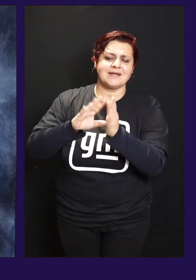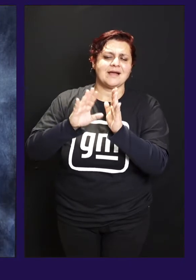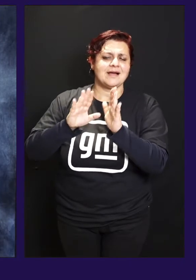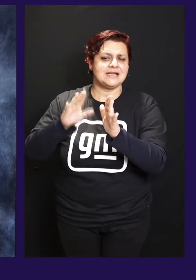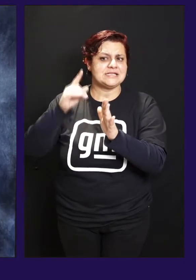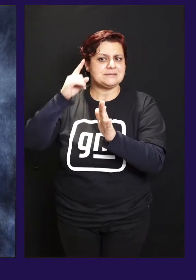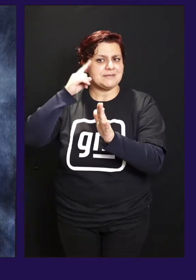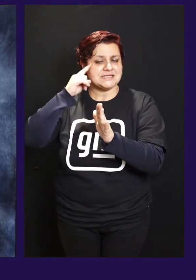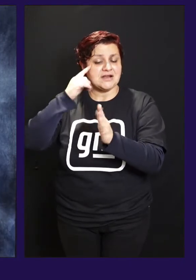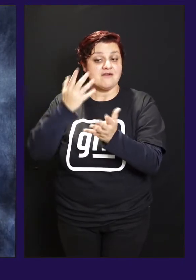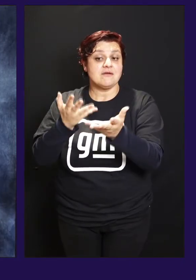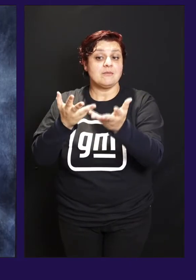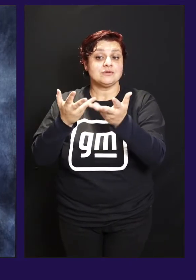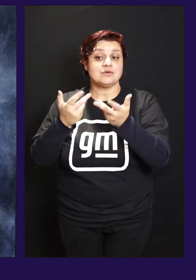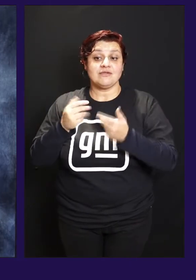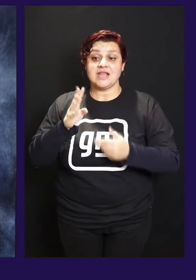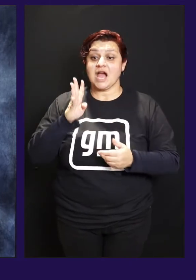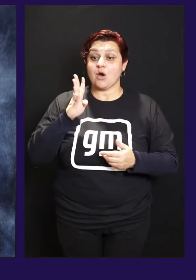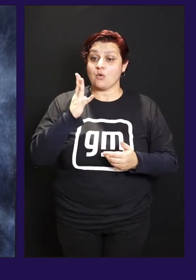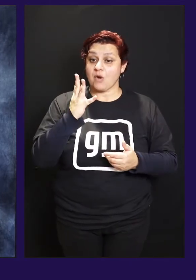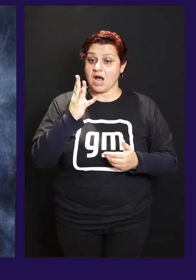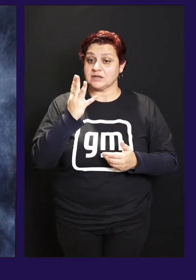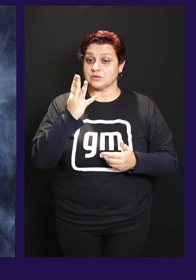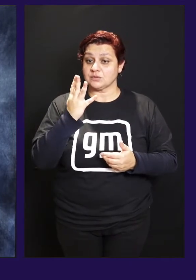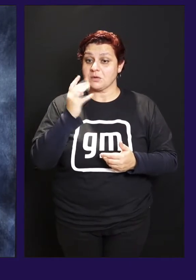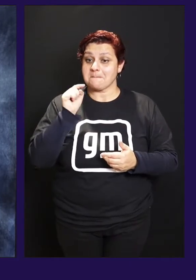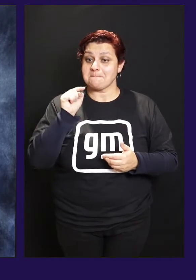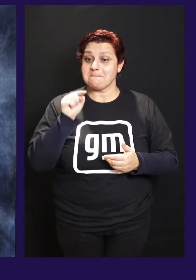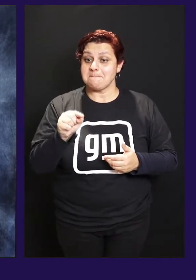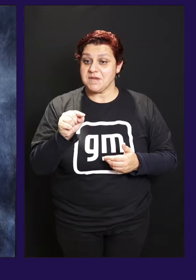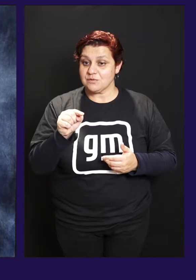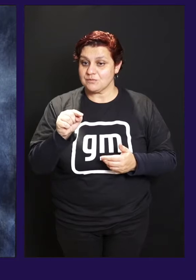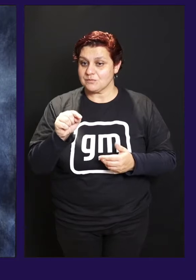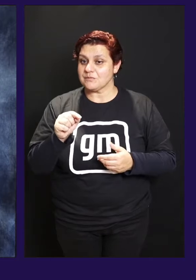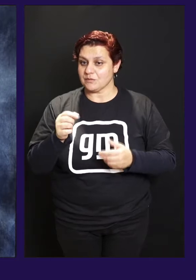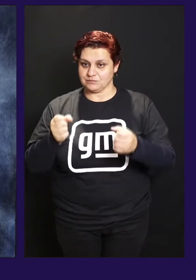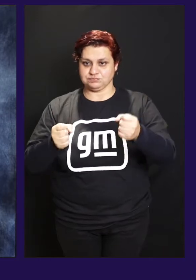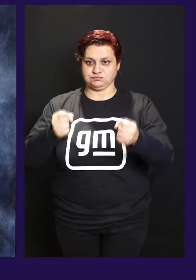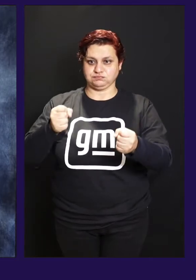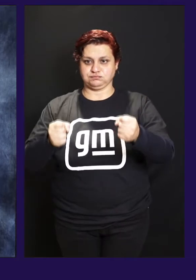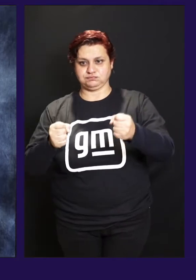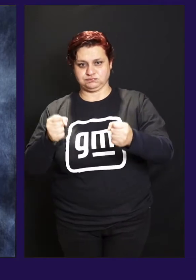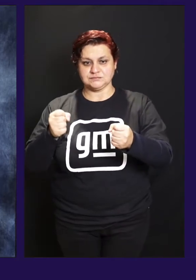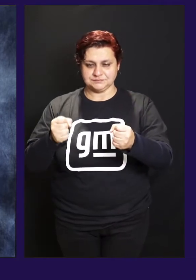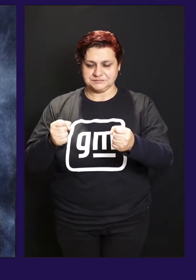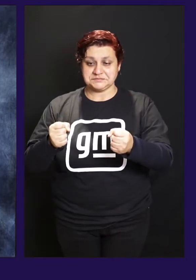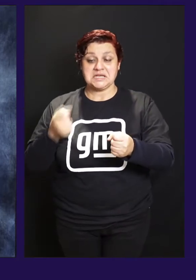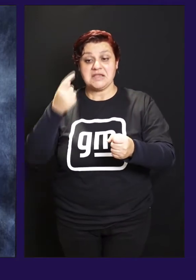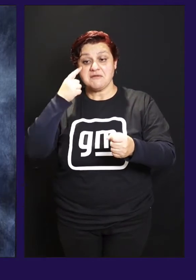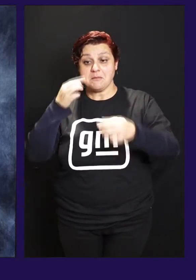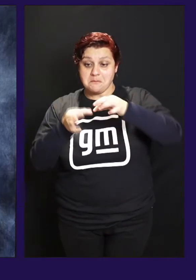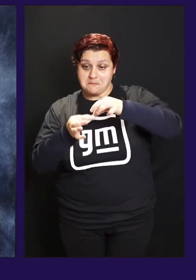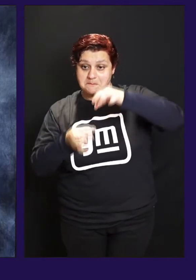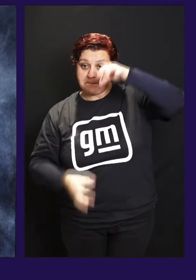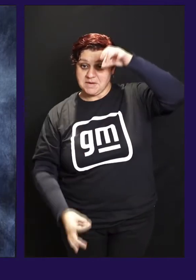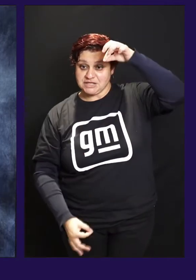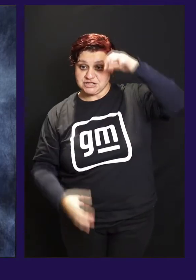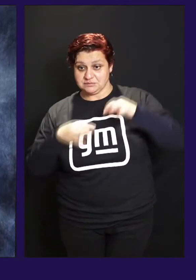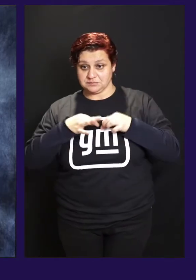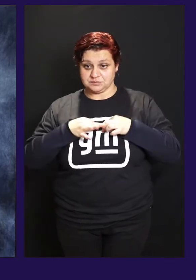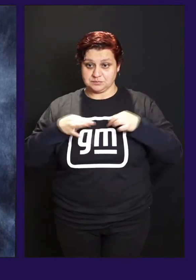de desenhar soluções para o extremo, que funciona para todo mundo. A segunda perspectiva que eu queria passar é um